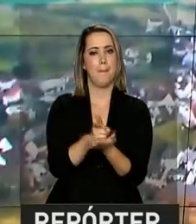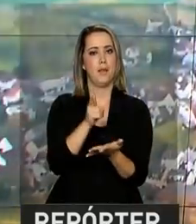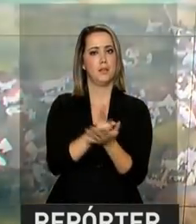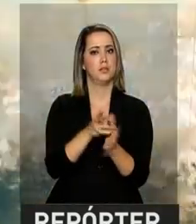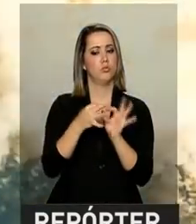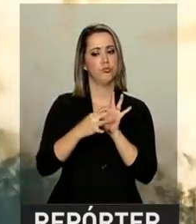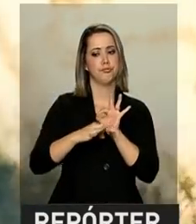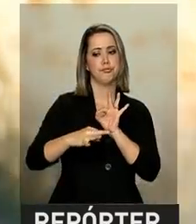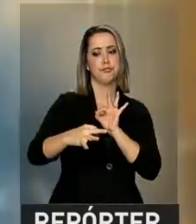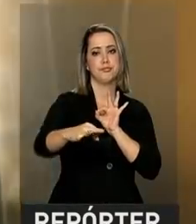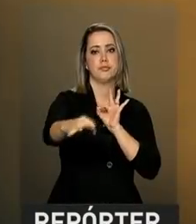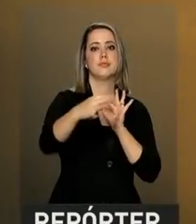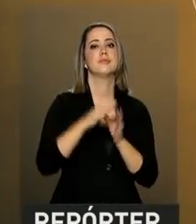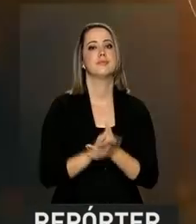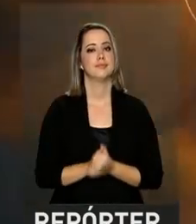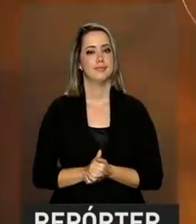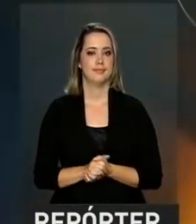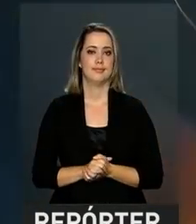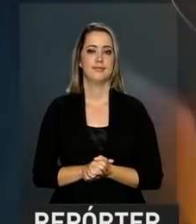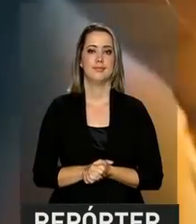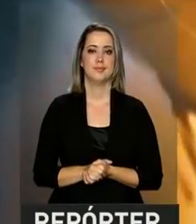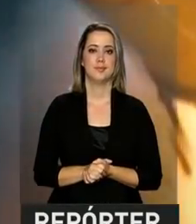remotos.